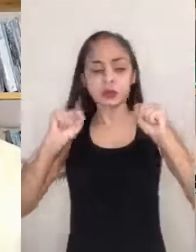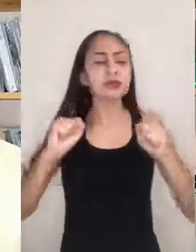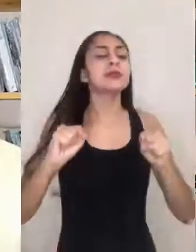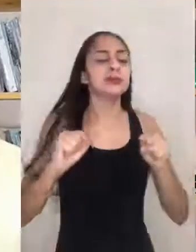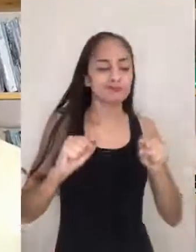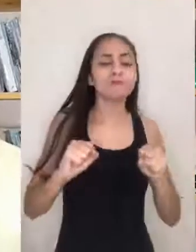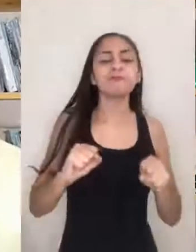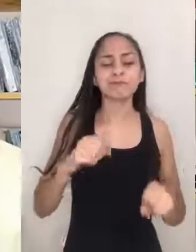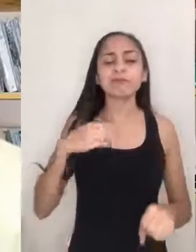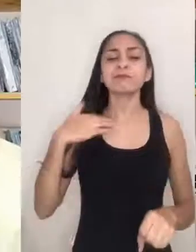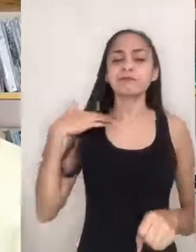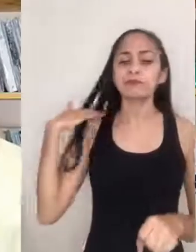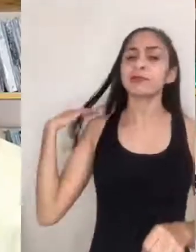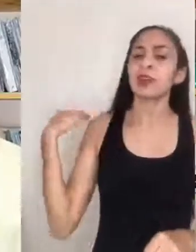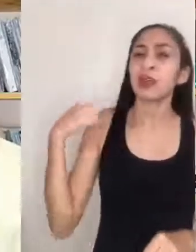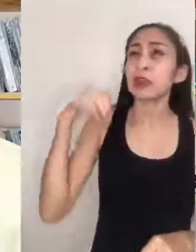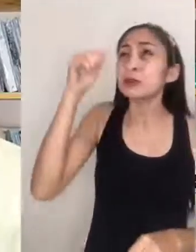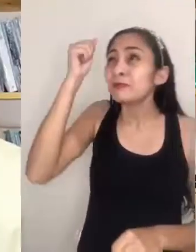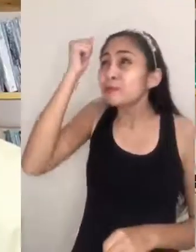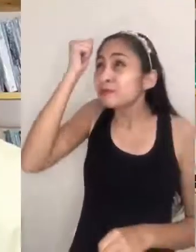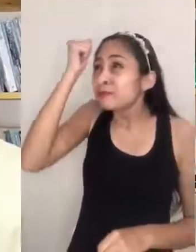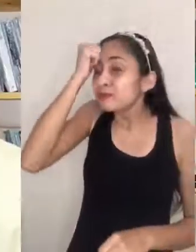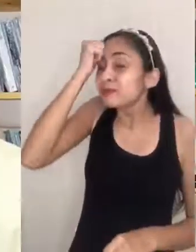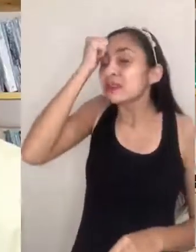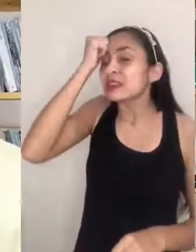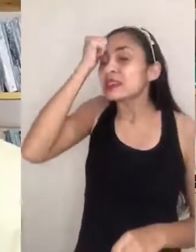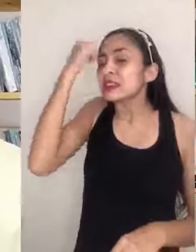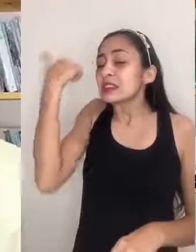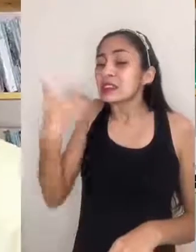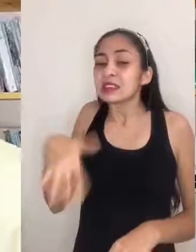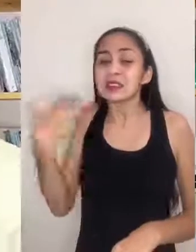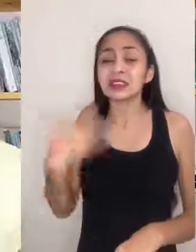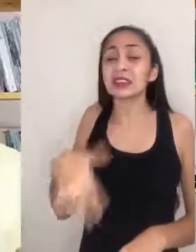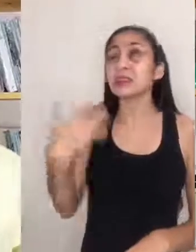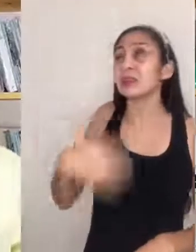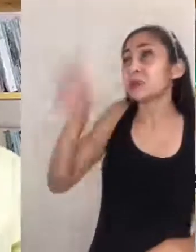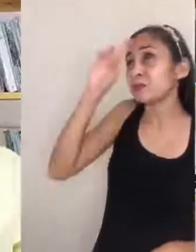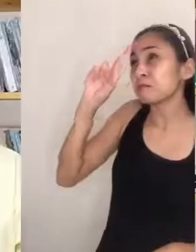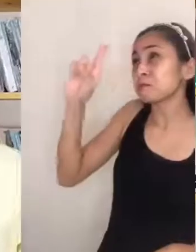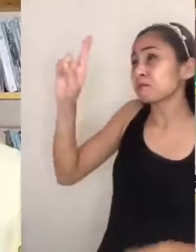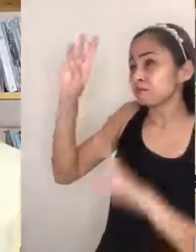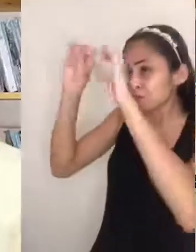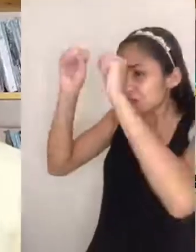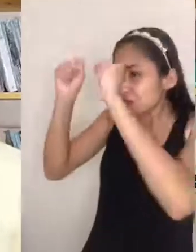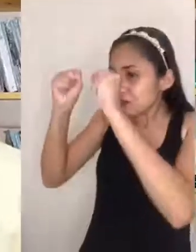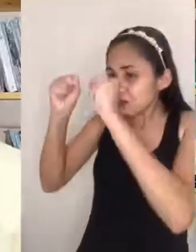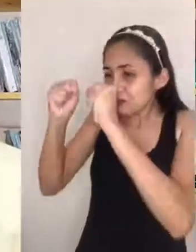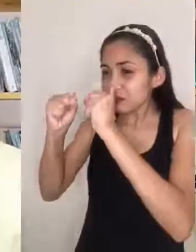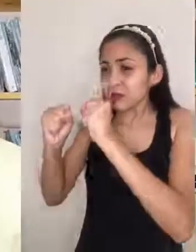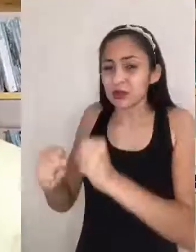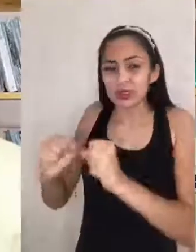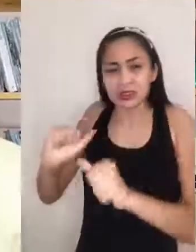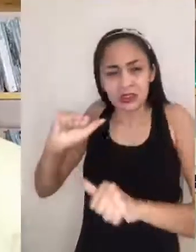pais? Sim. Estes se arrependeram e disseram: Como o Senhor dos Exércitos